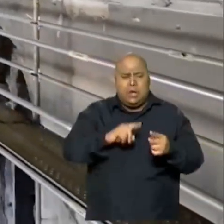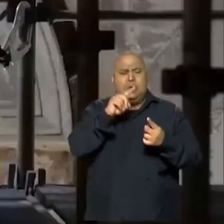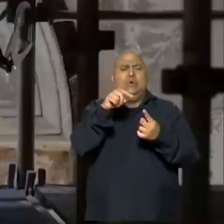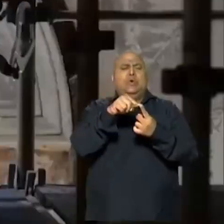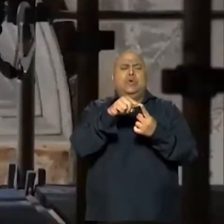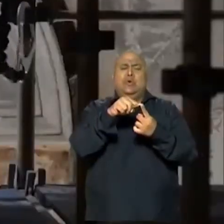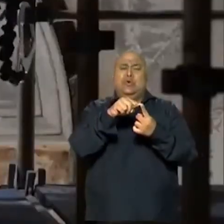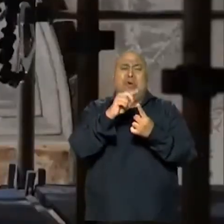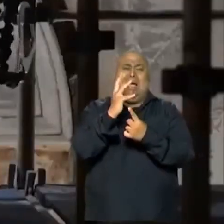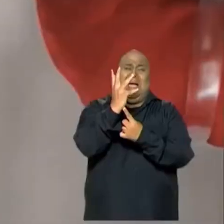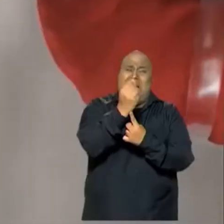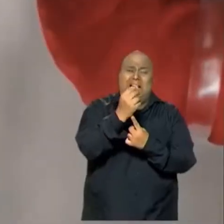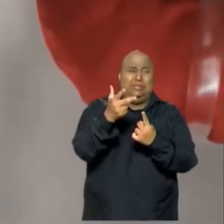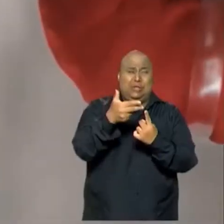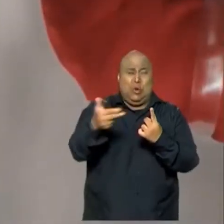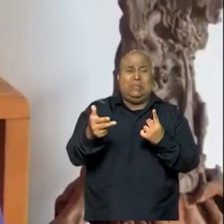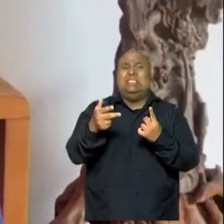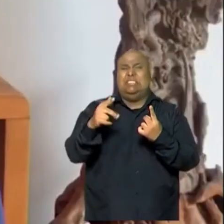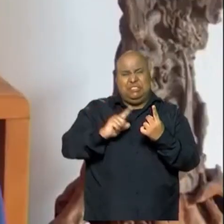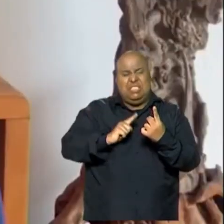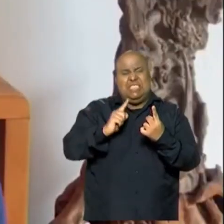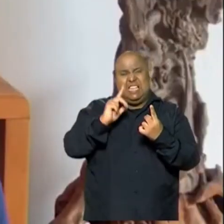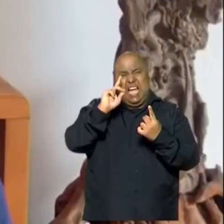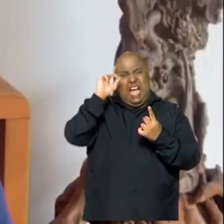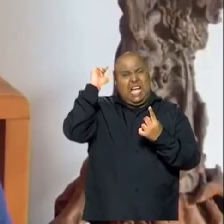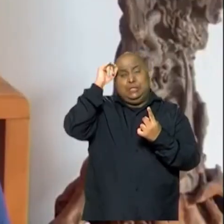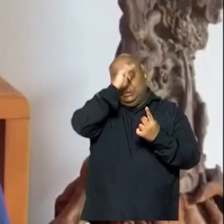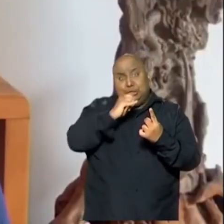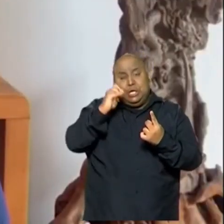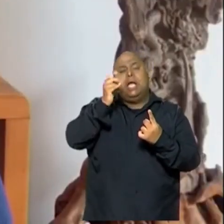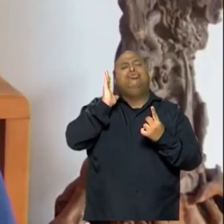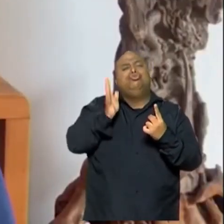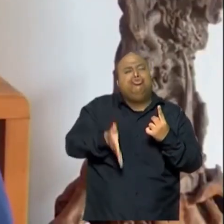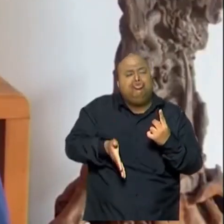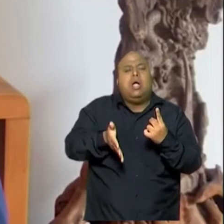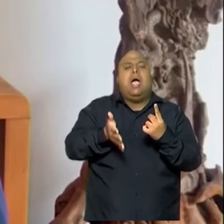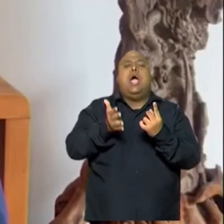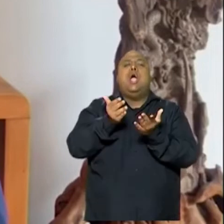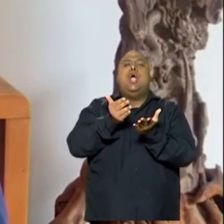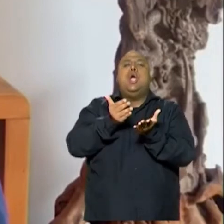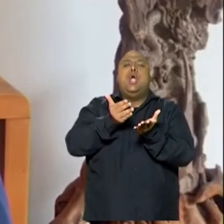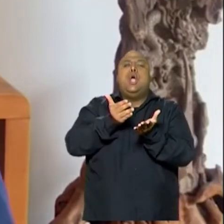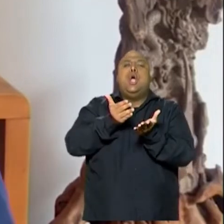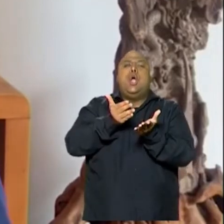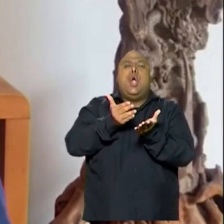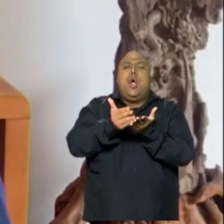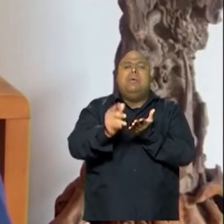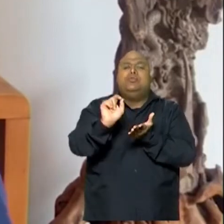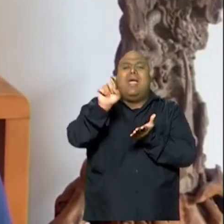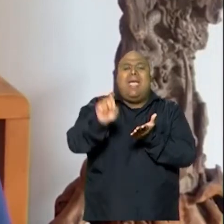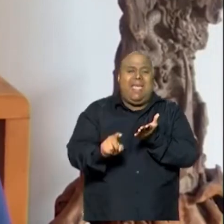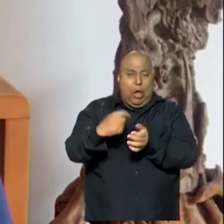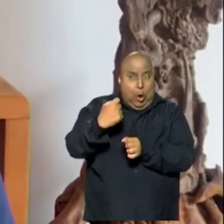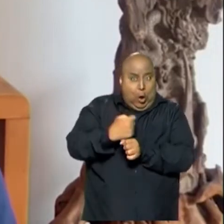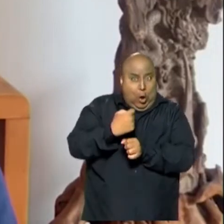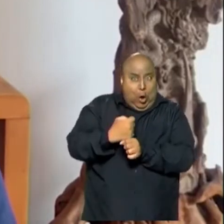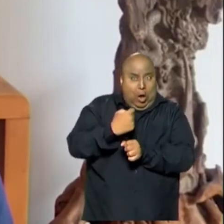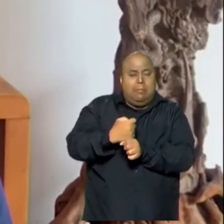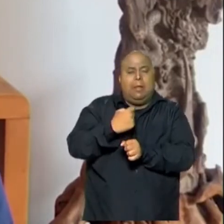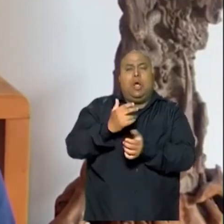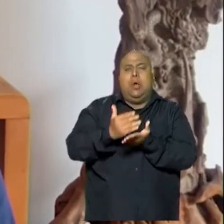obras para valer, as obras pesadas, já se iniciaram no ano passado e nós esperamos